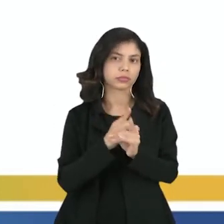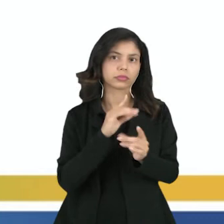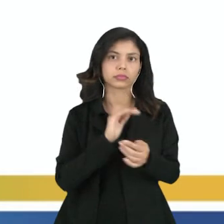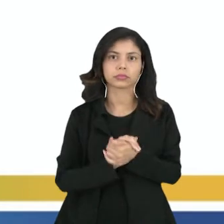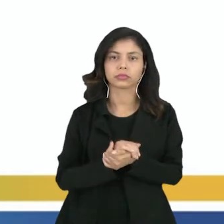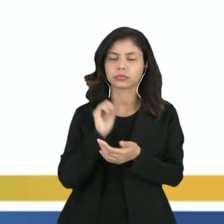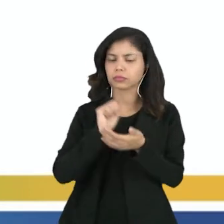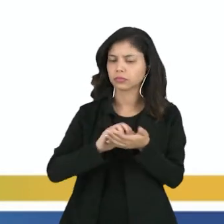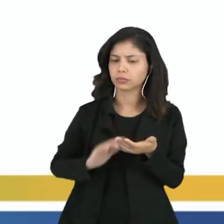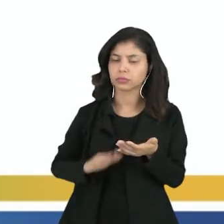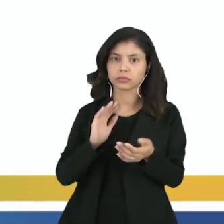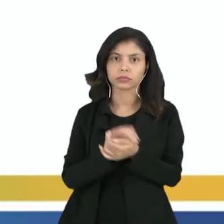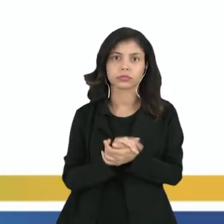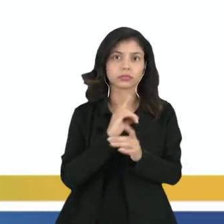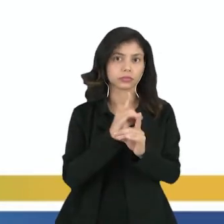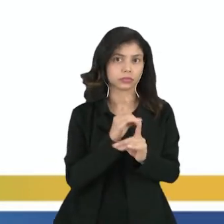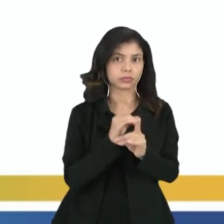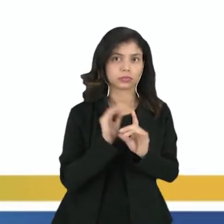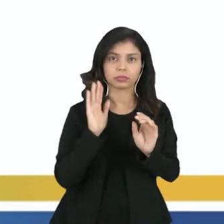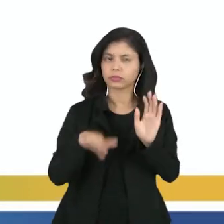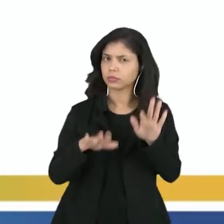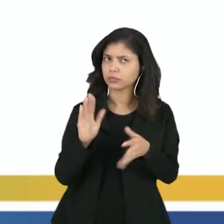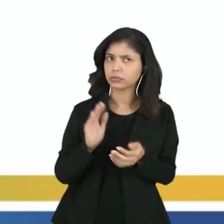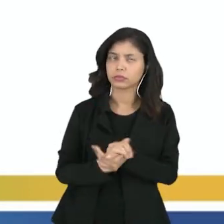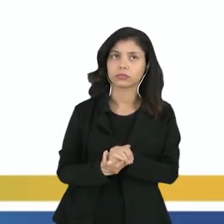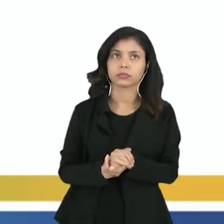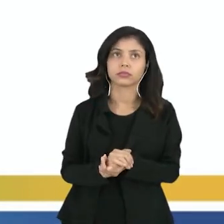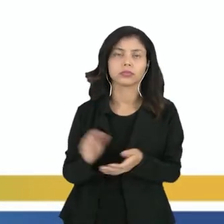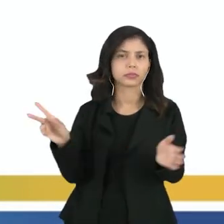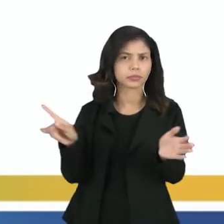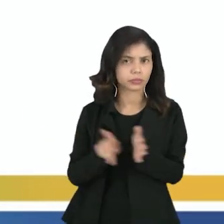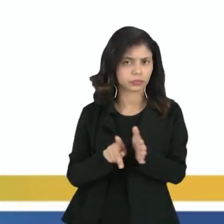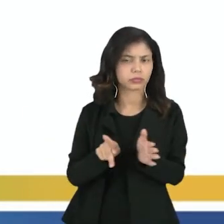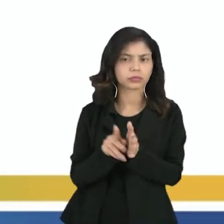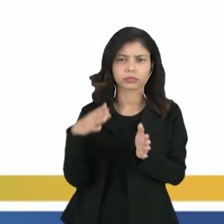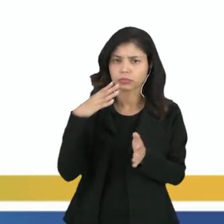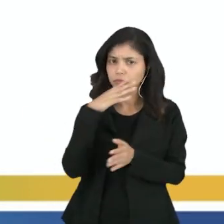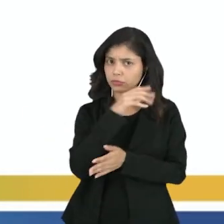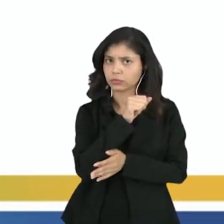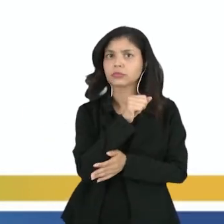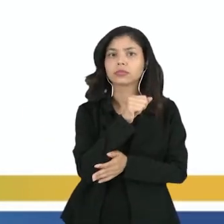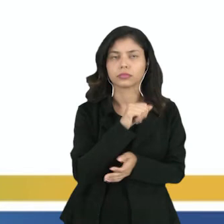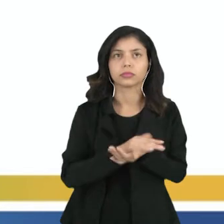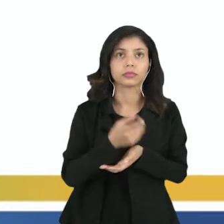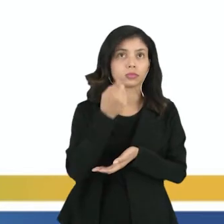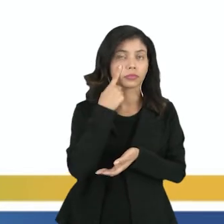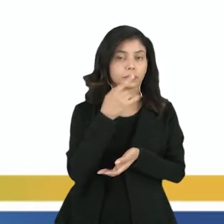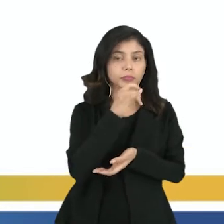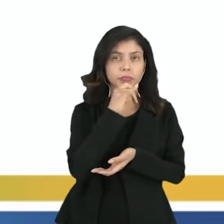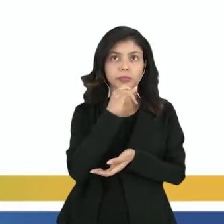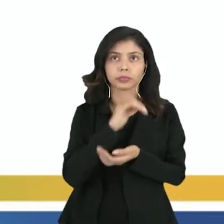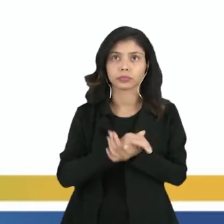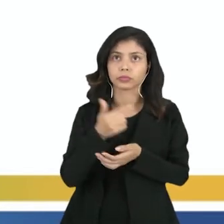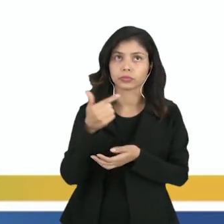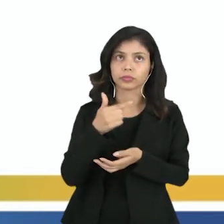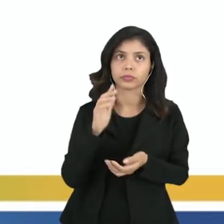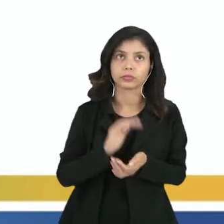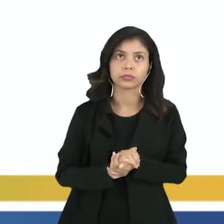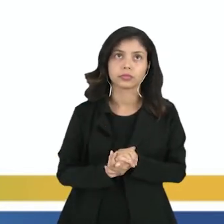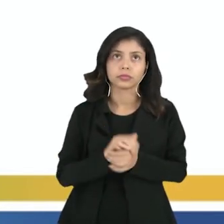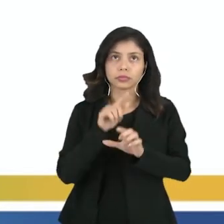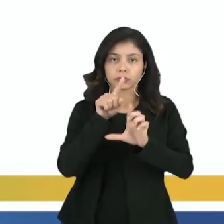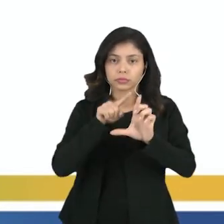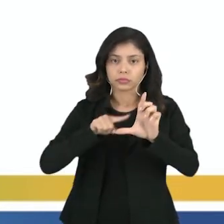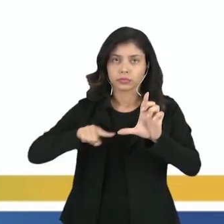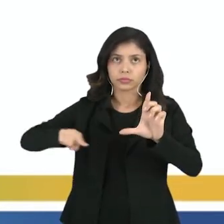e essa identificação é quase que de imediata, né? De imediato. Veja esse exemplo, 2. O gráfico mostra o